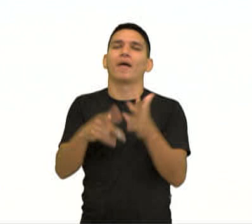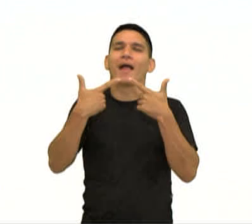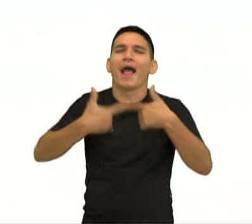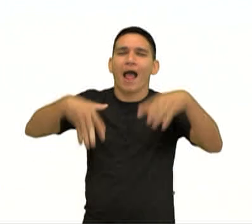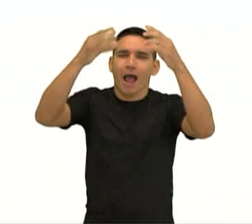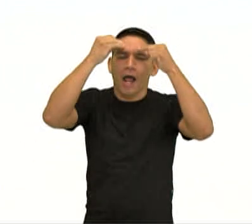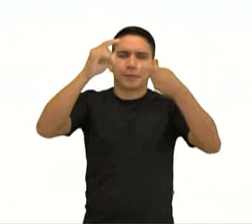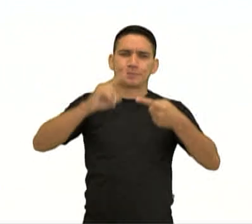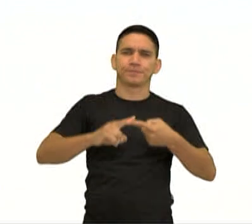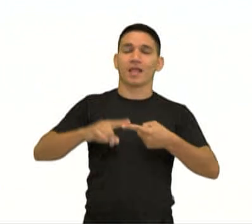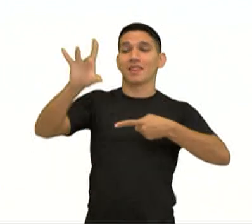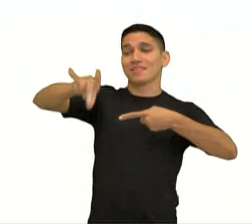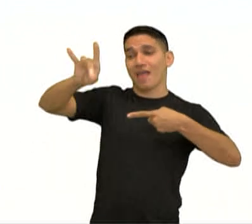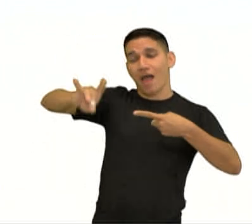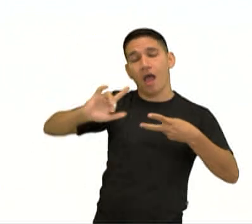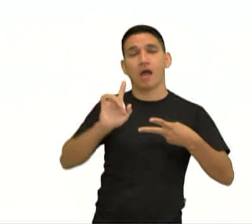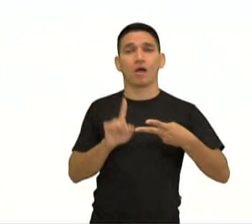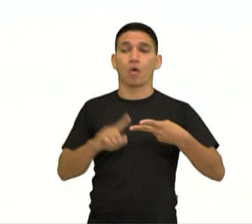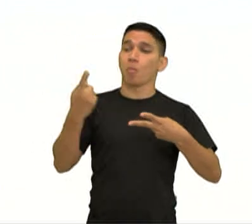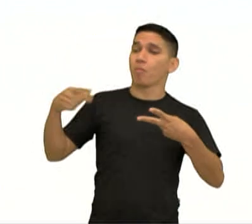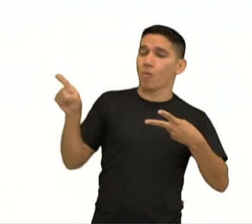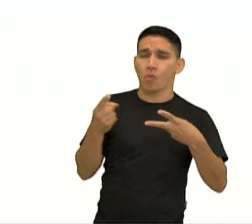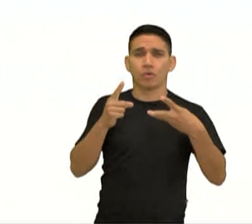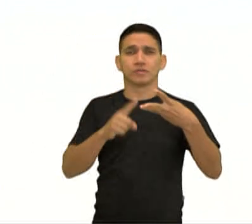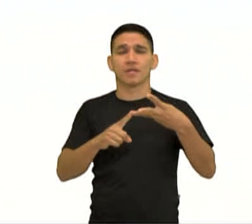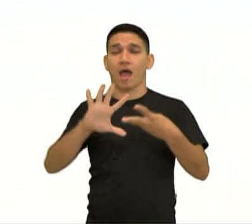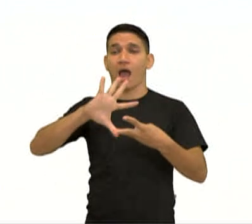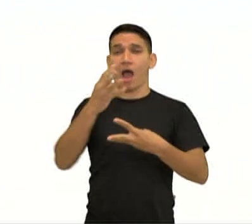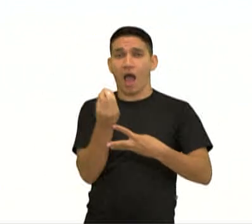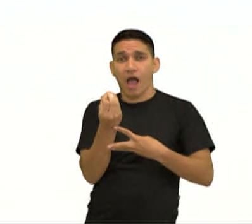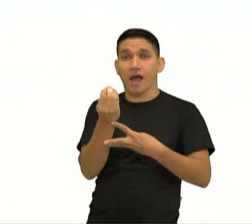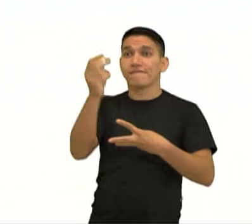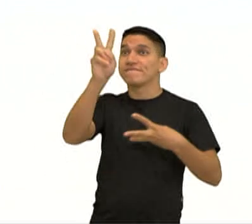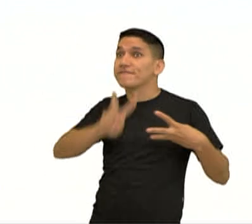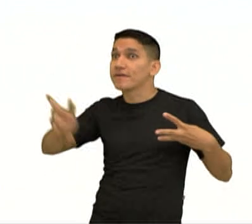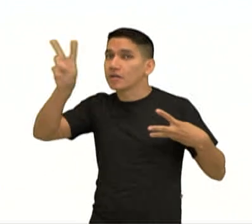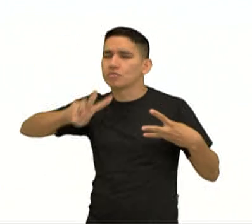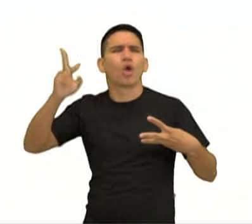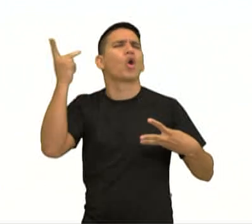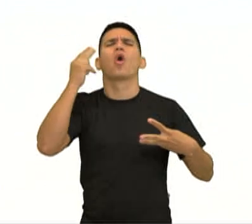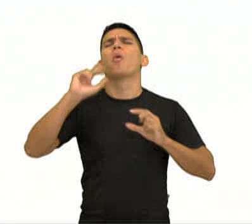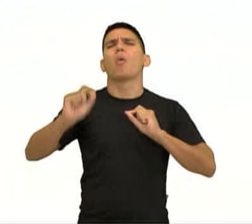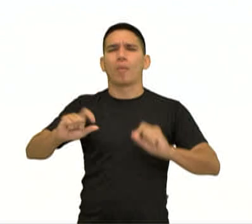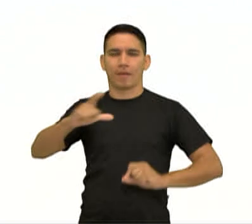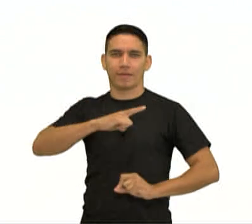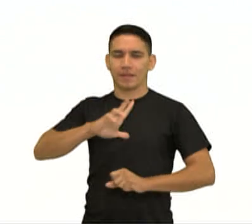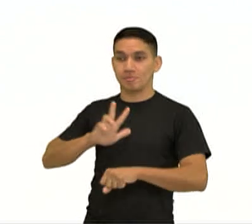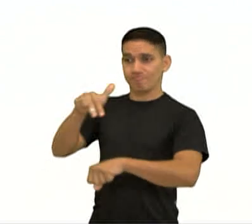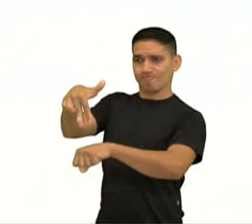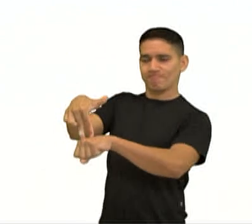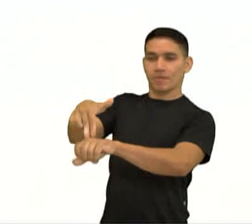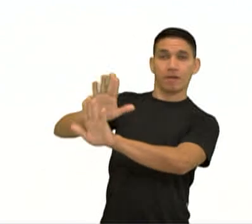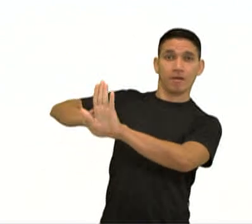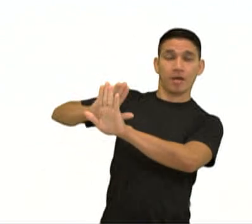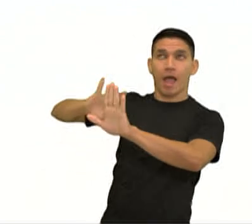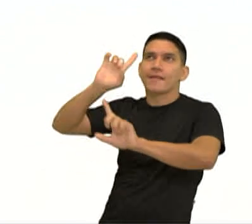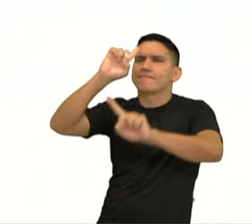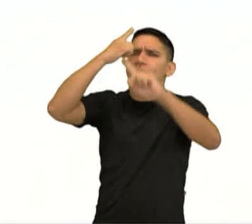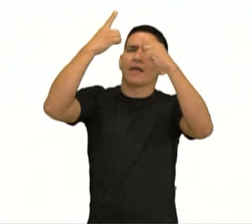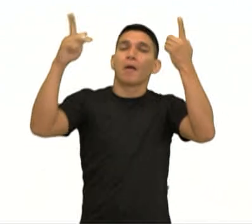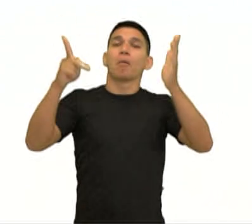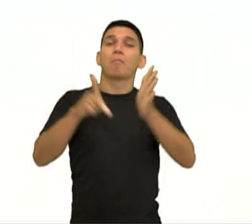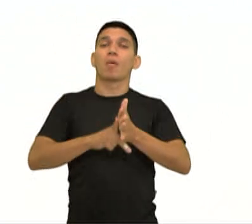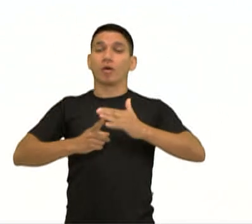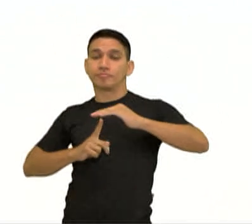como teatro, música e artes visuais. Geralmente a performance expressa uma ideia através de uma ação